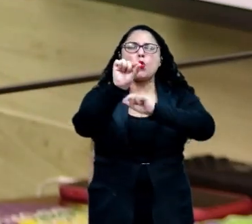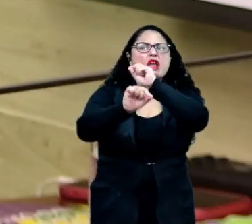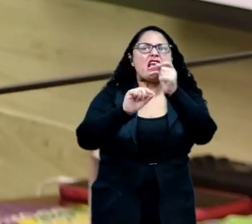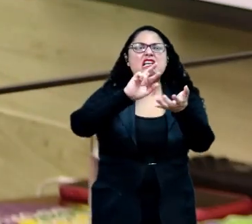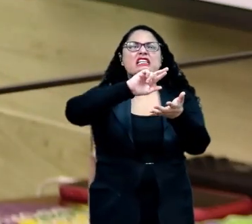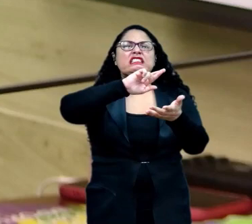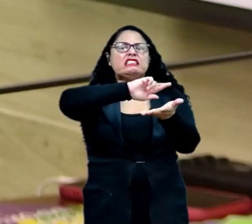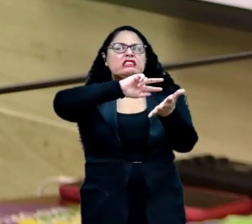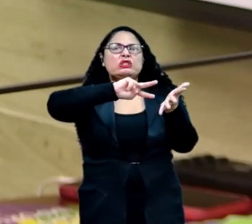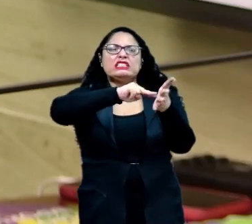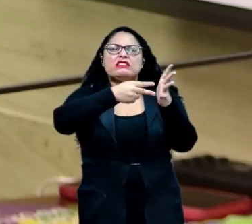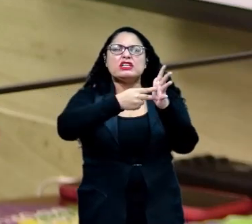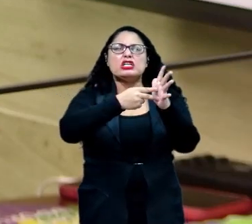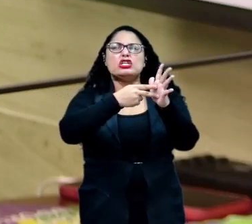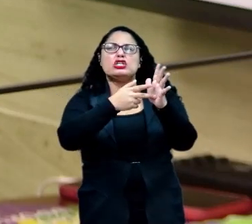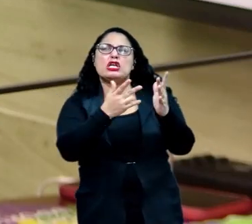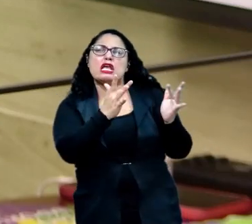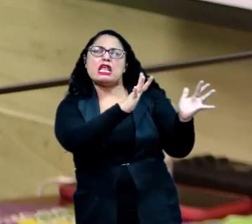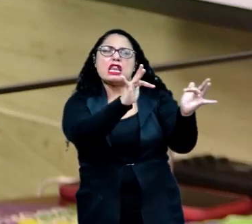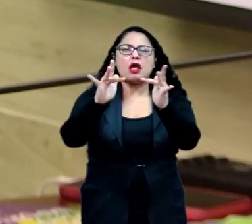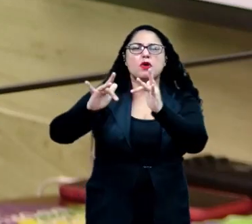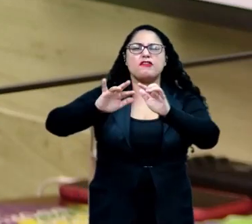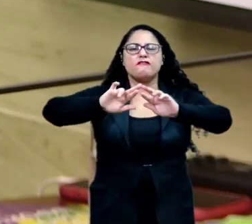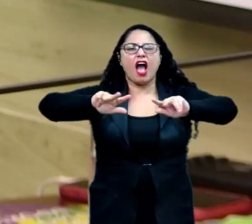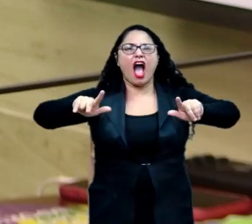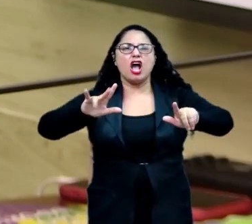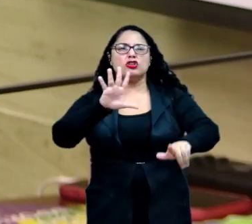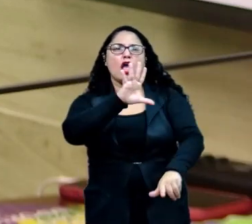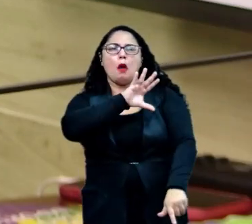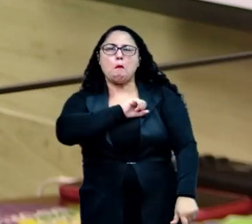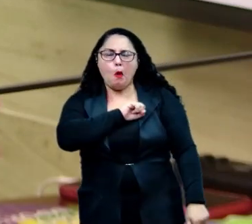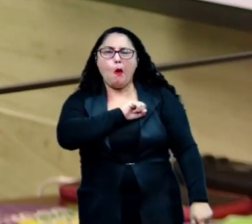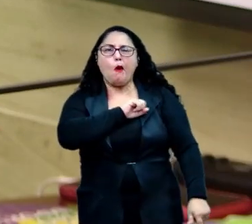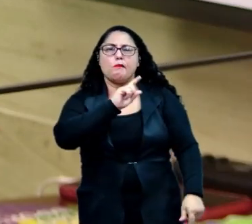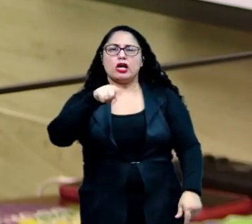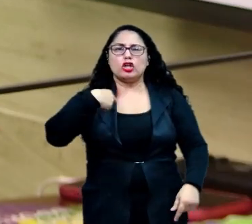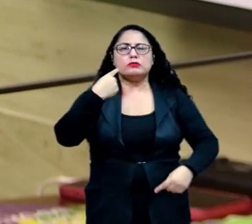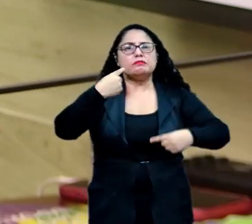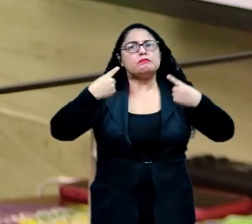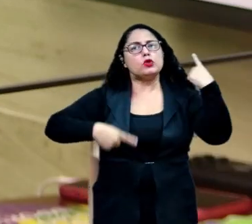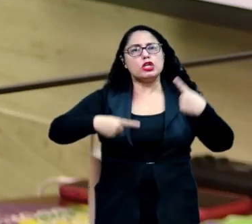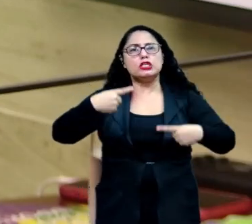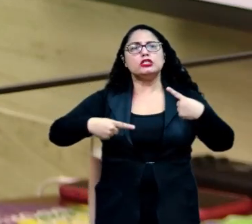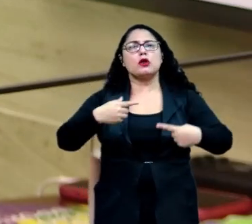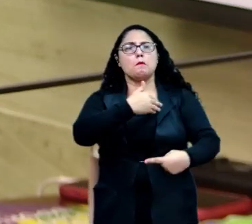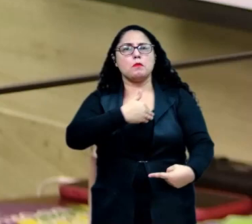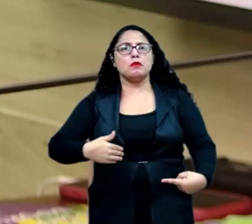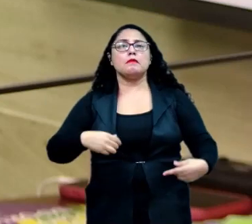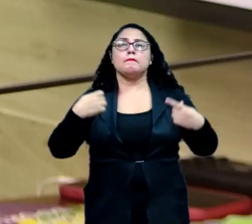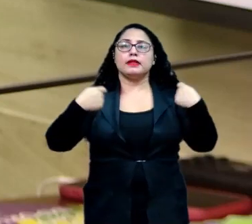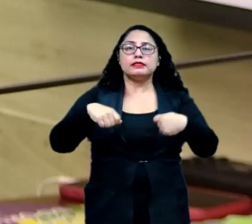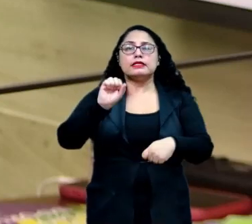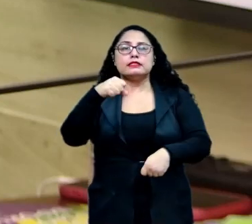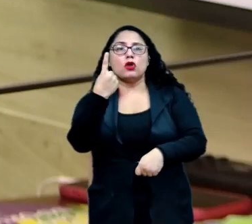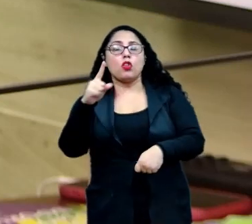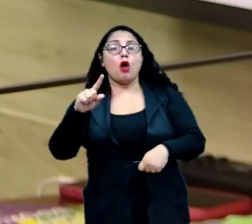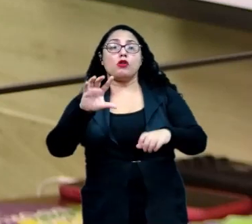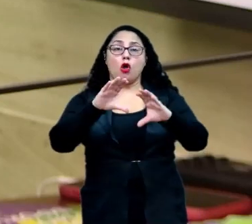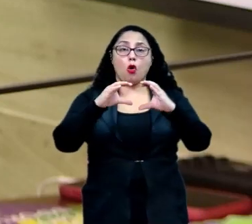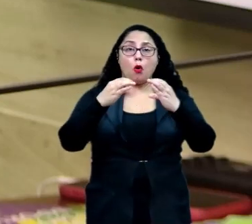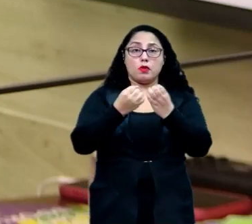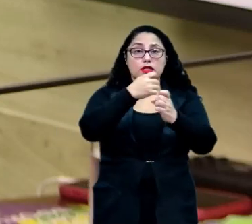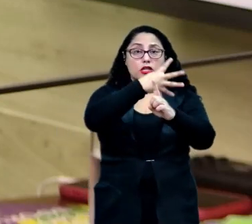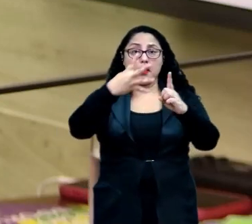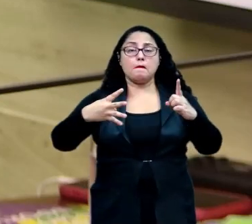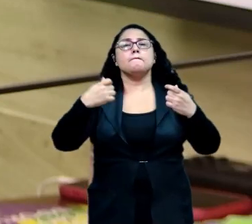poliamor, mas ele precisa de visibilidade. Mas política pública a gente discute se precisa ou não. Então a comunidade LGBT precisa